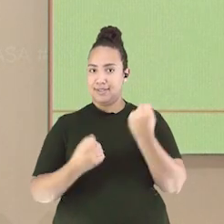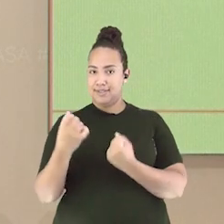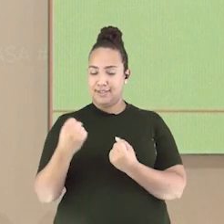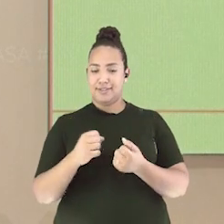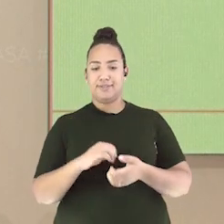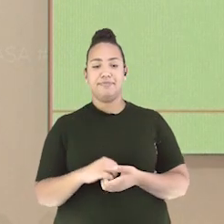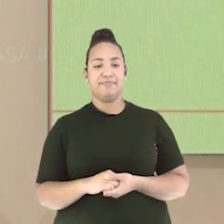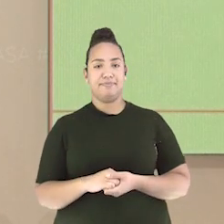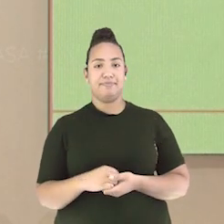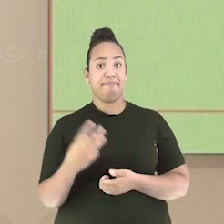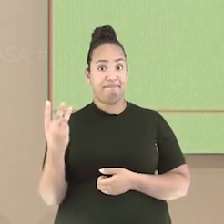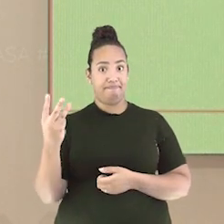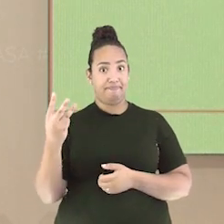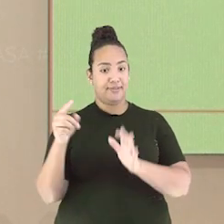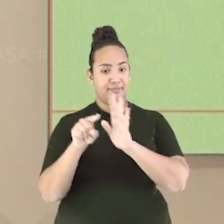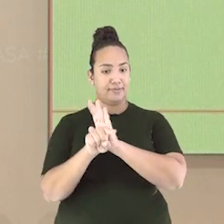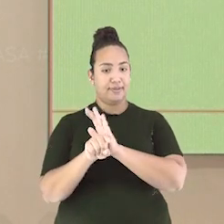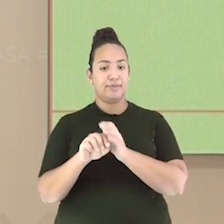de leite.